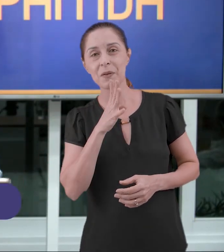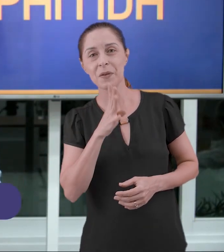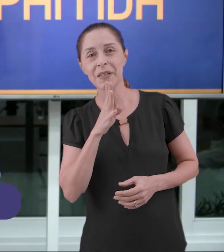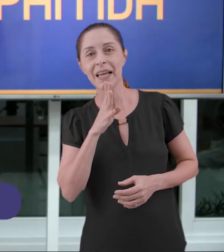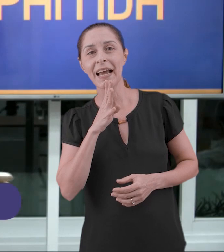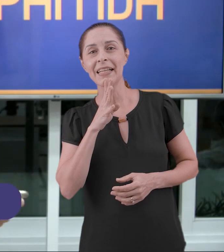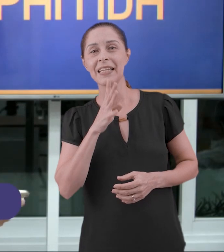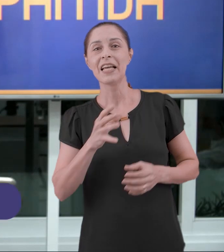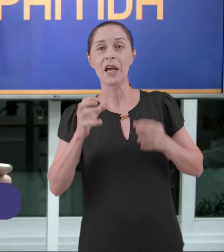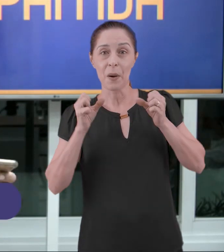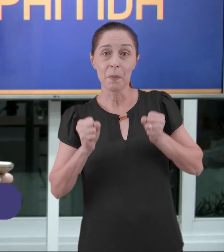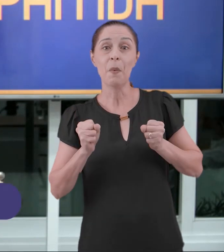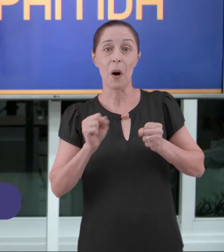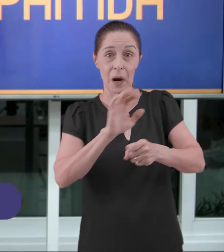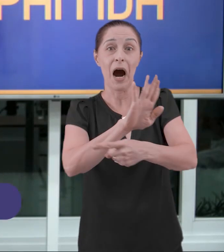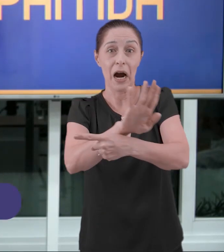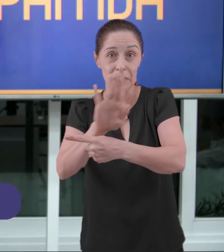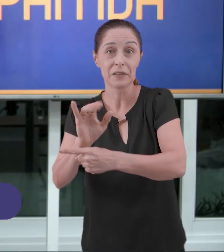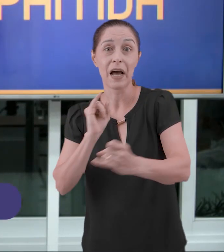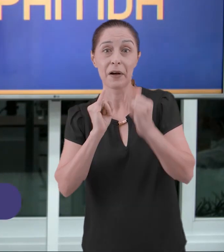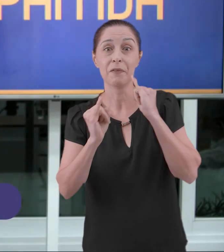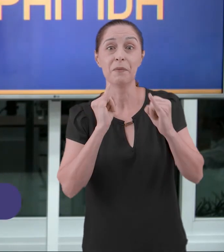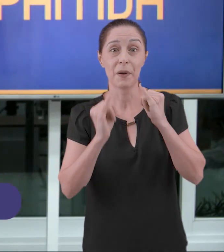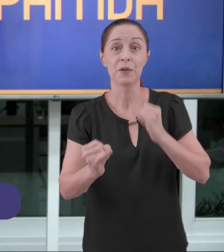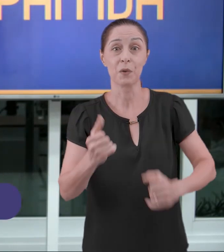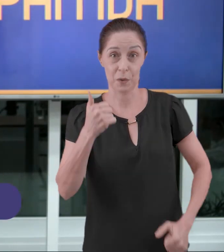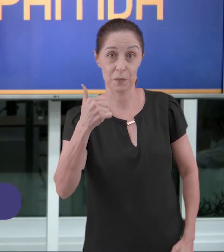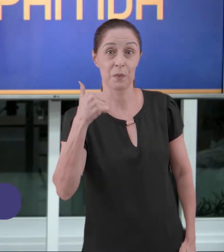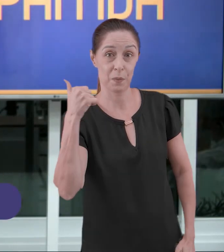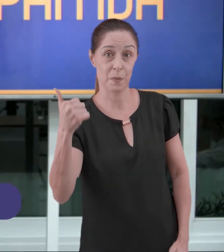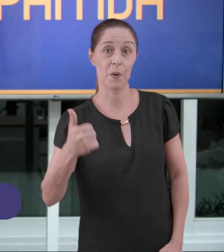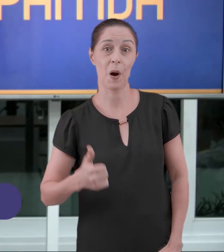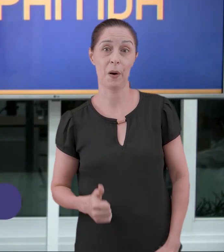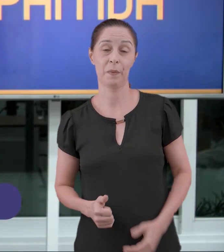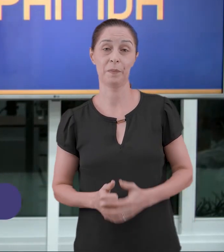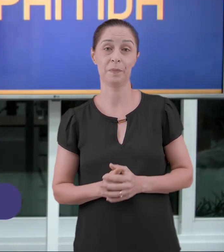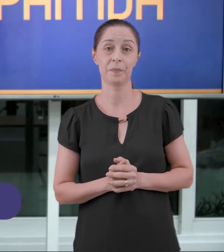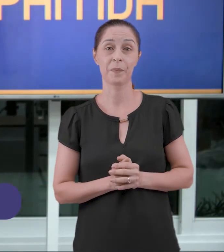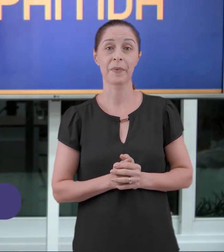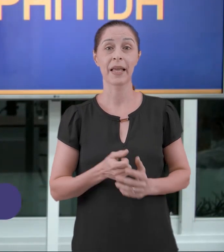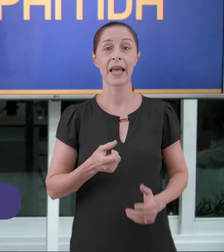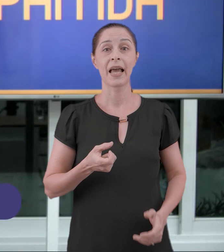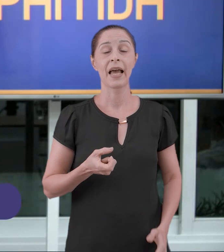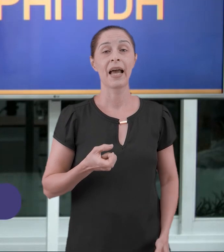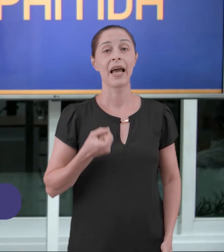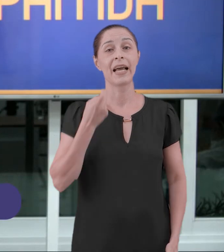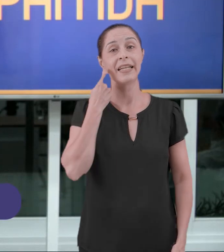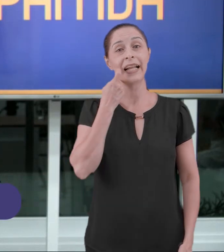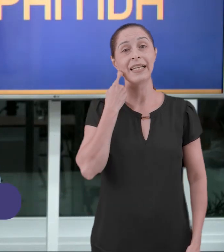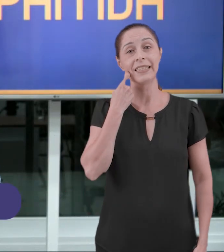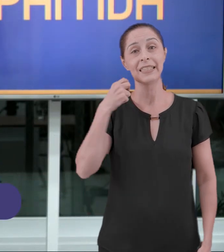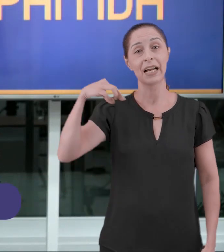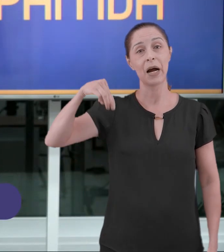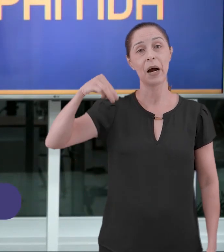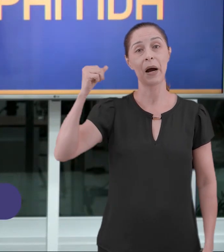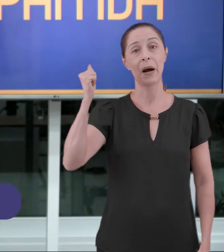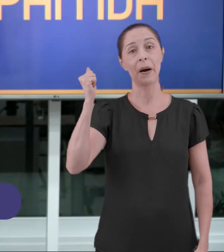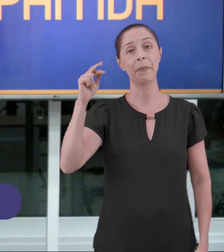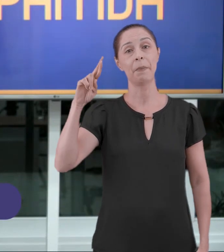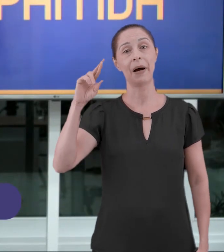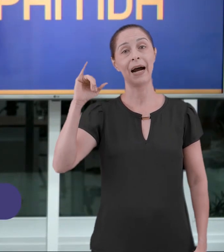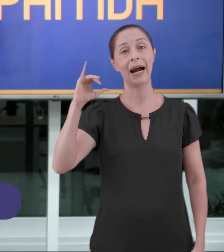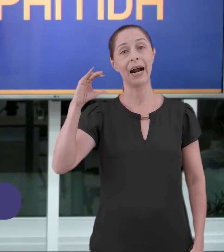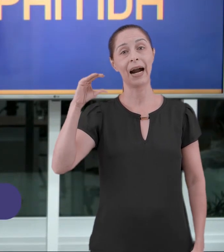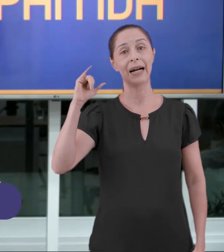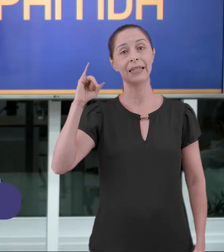dar informações, dicas úteis e que vão ajudar muito no seu dia a dia. Também na sexta-feira com a Márcia Regis, possibilidades